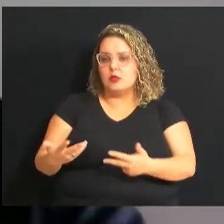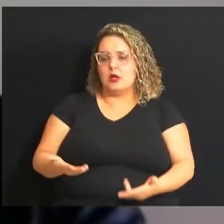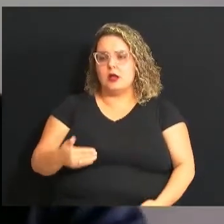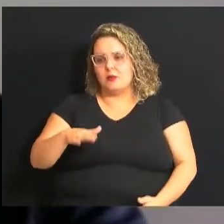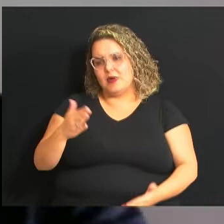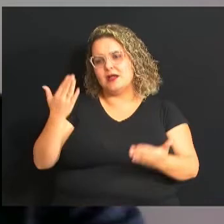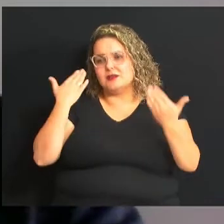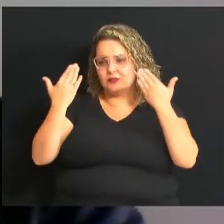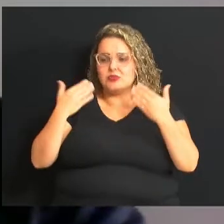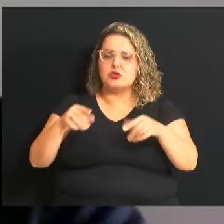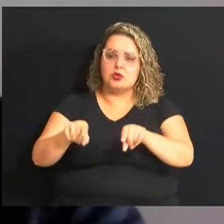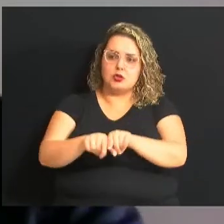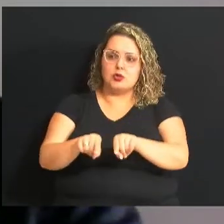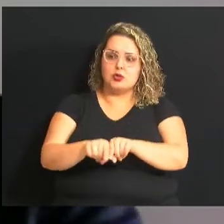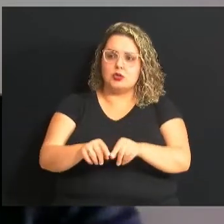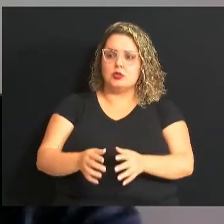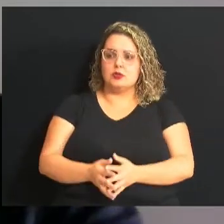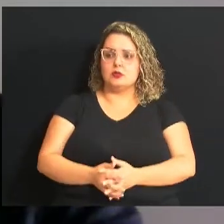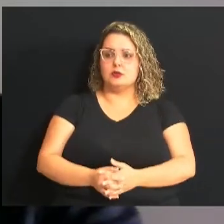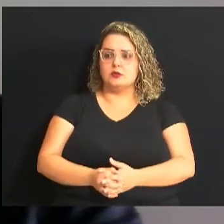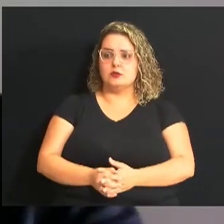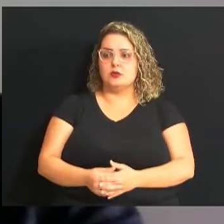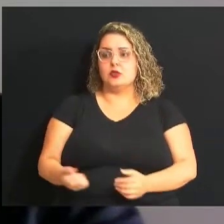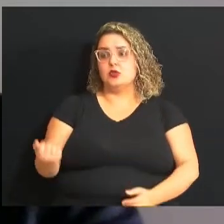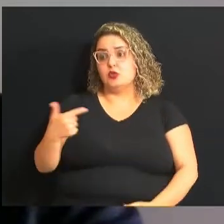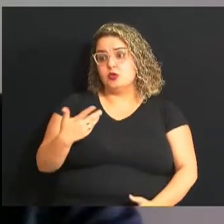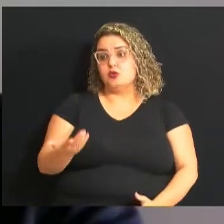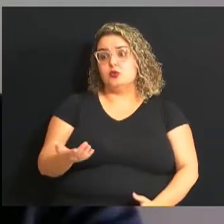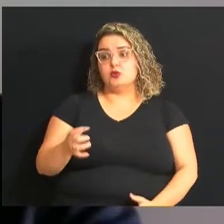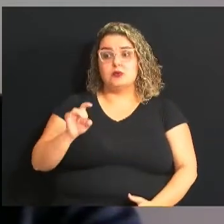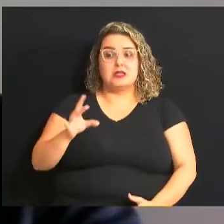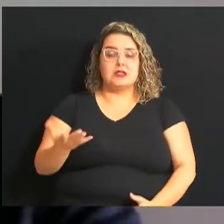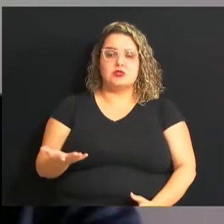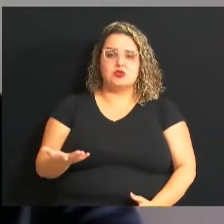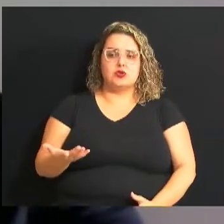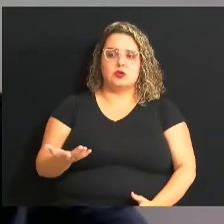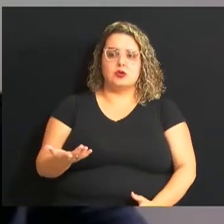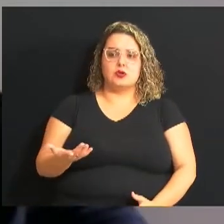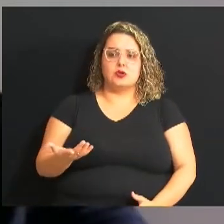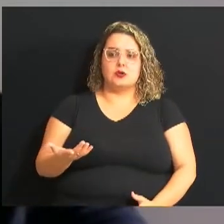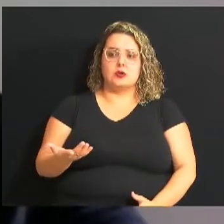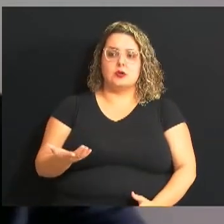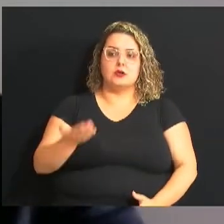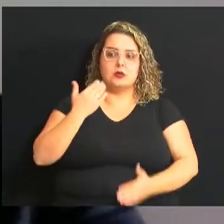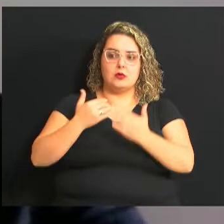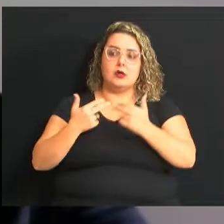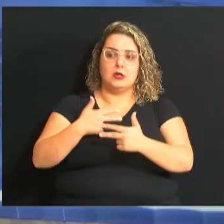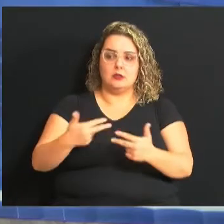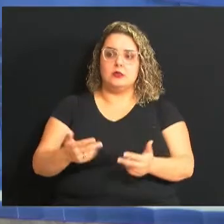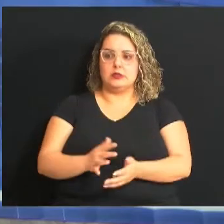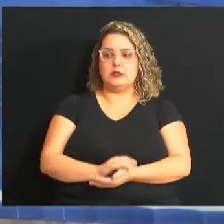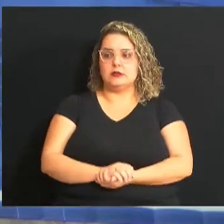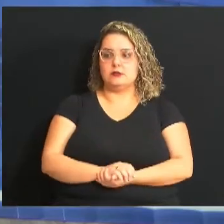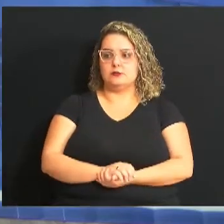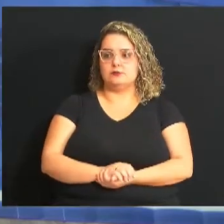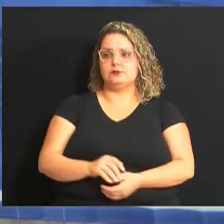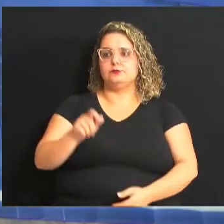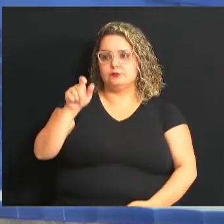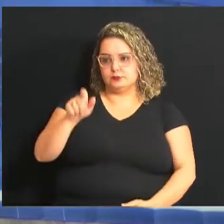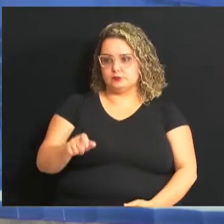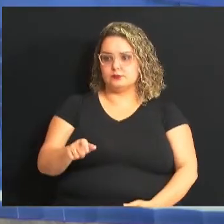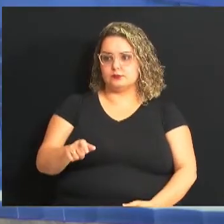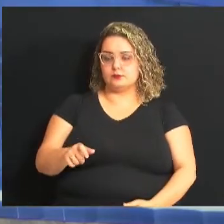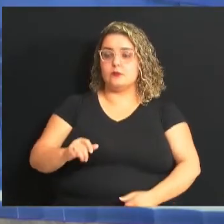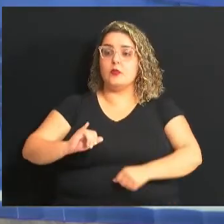também, do que simplesmente só a alimentação. A pessoa com